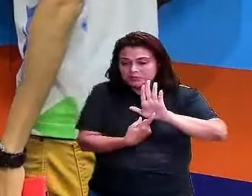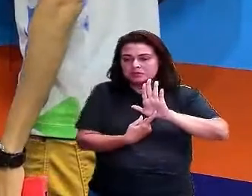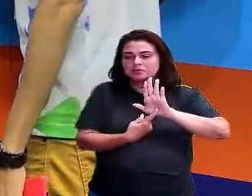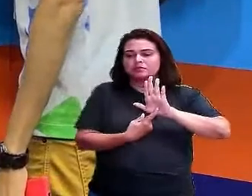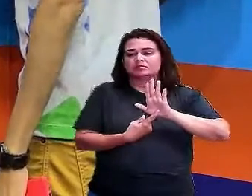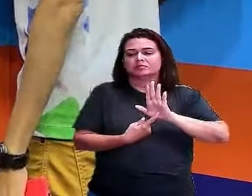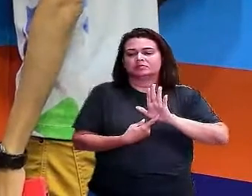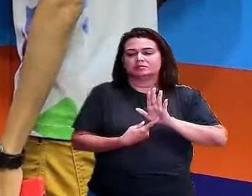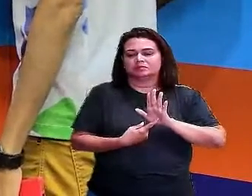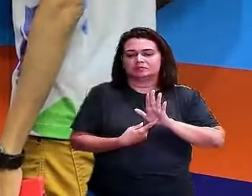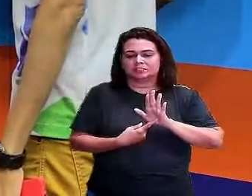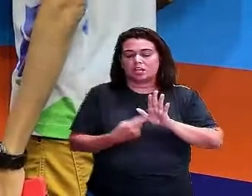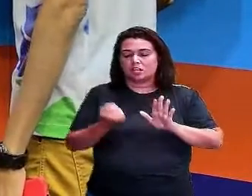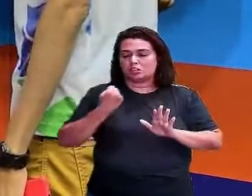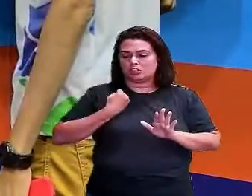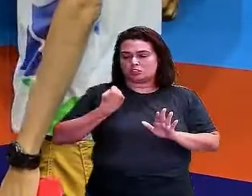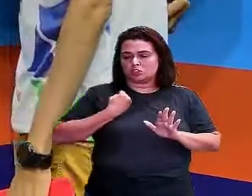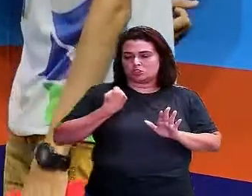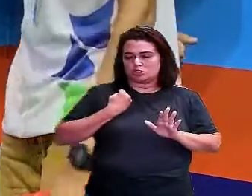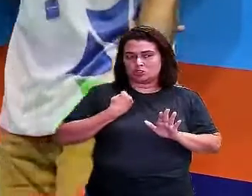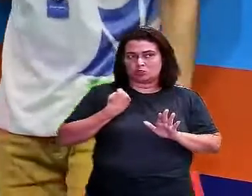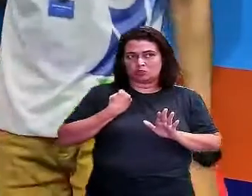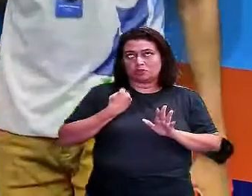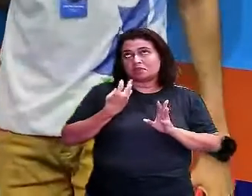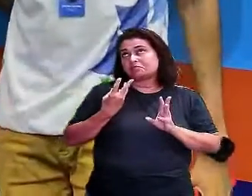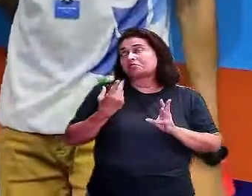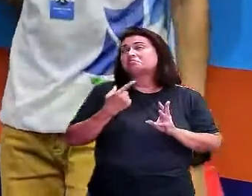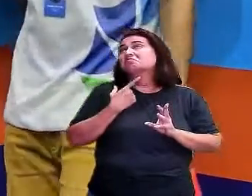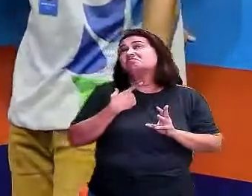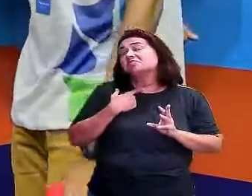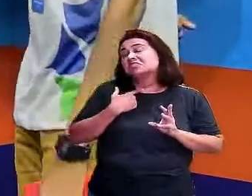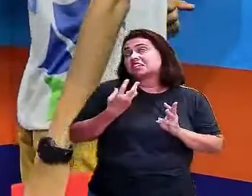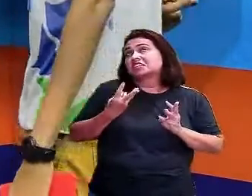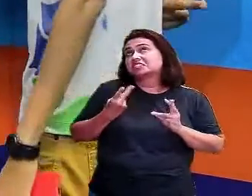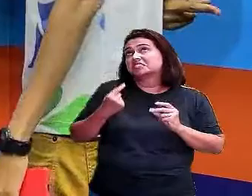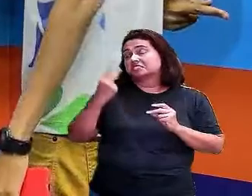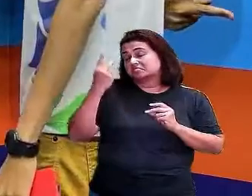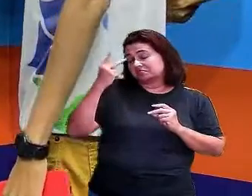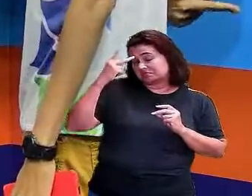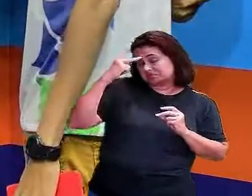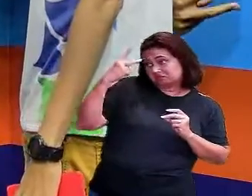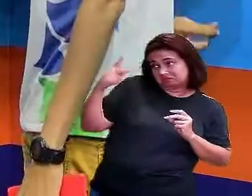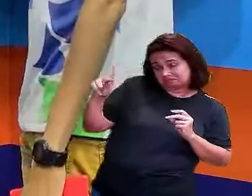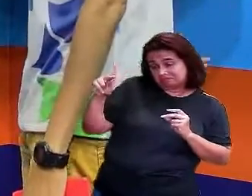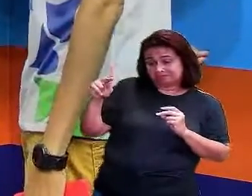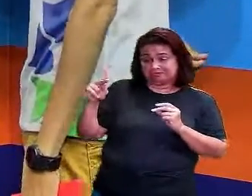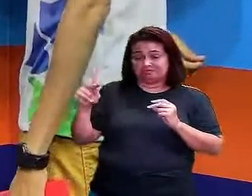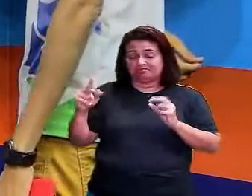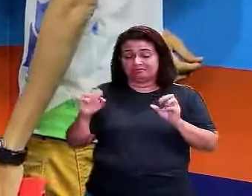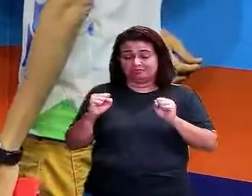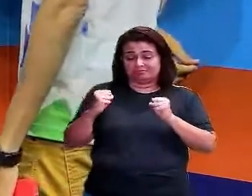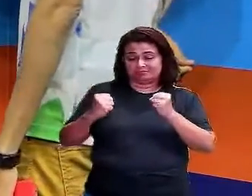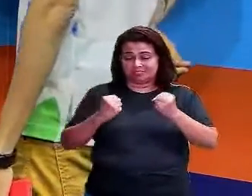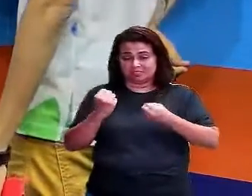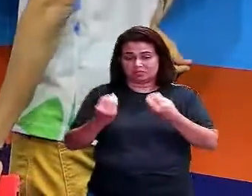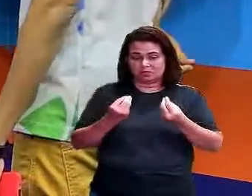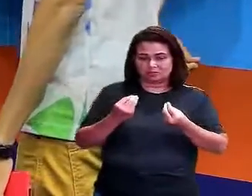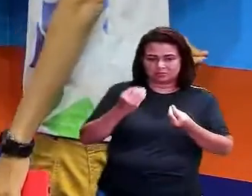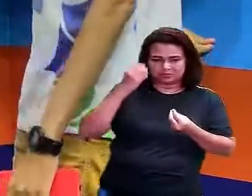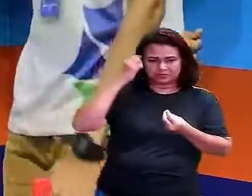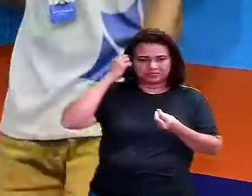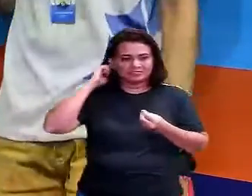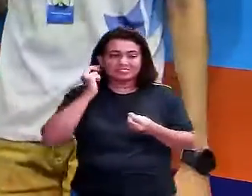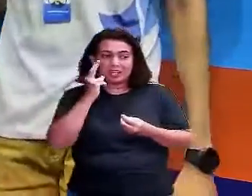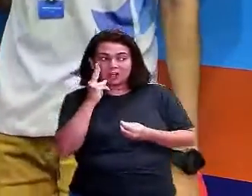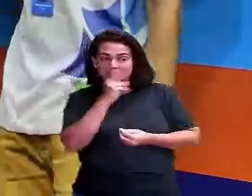aí a gente vai botar os números, eu boto uma quantidade de número que eu quiser, Adriano bota a quantidade de número dele. E aí, ó, Adriano, tô vendo,